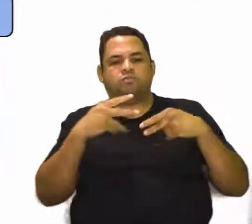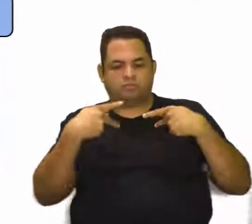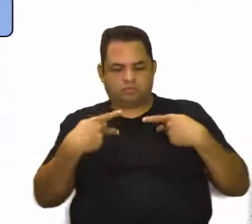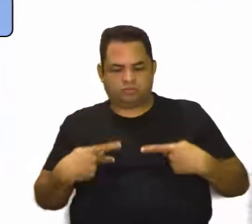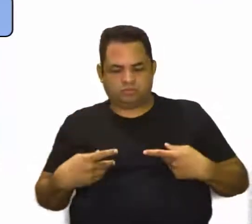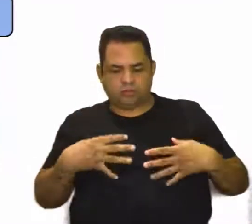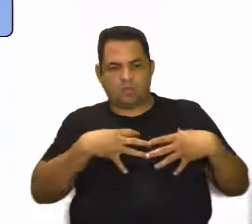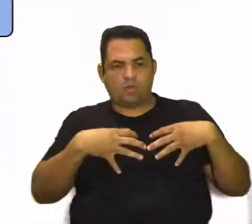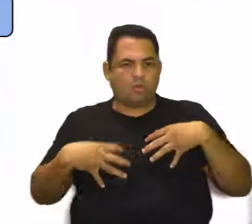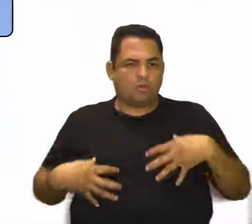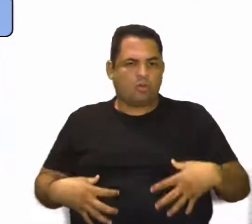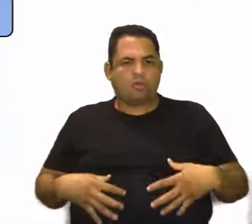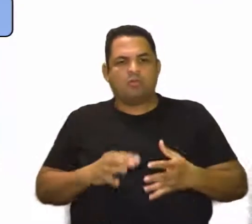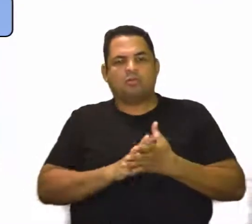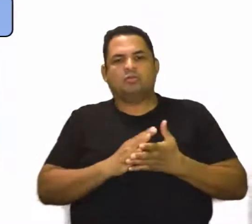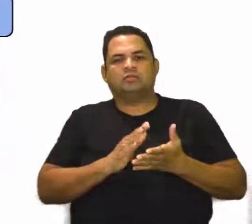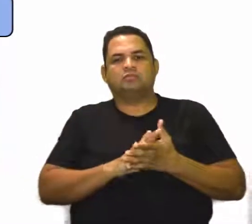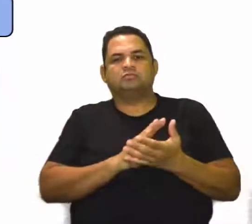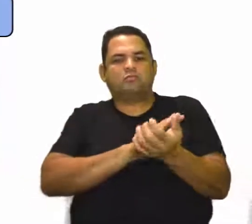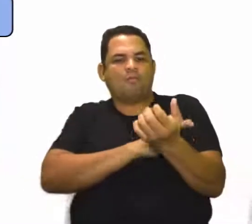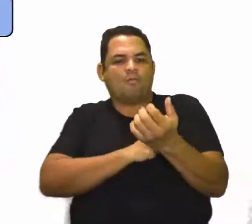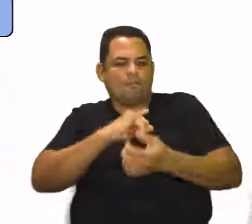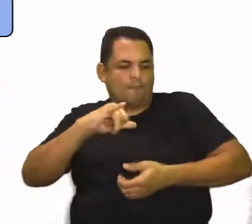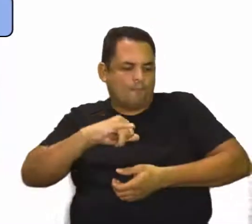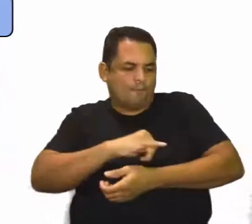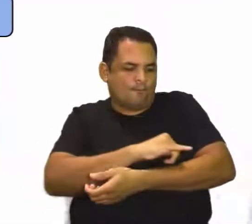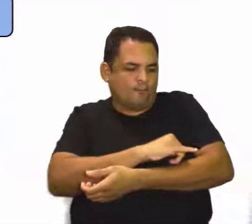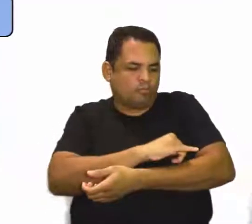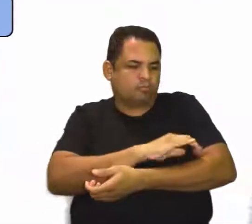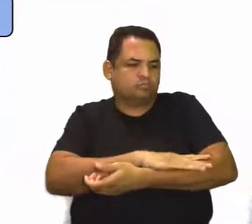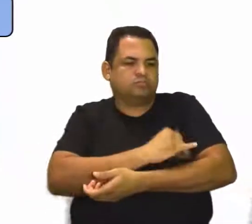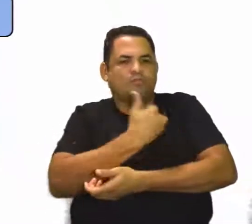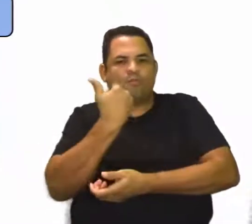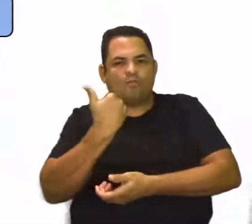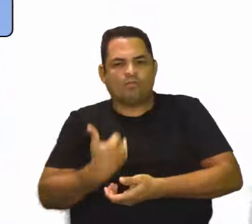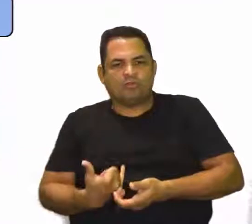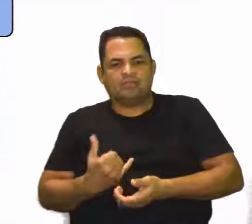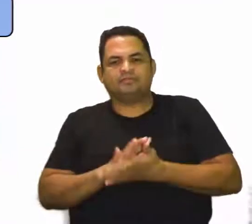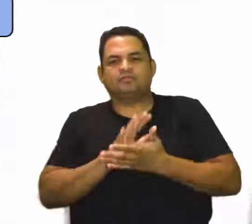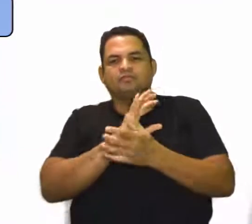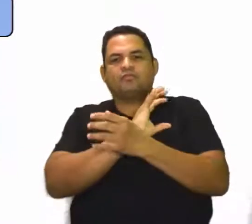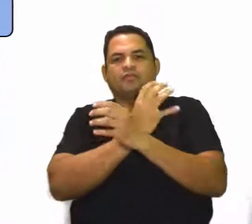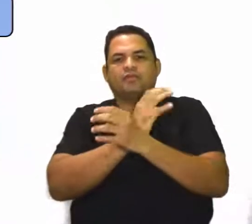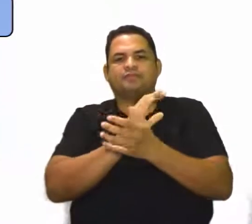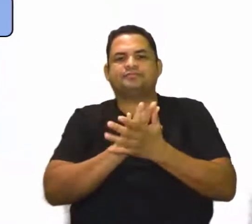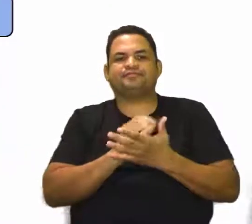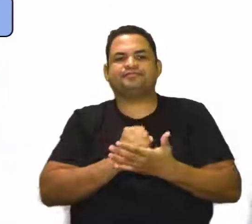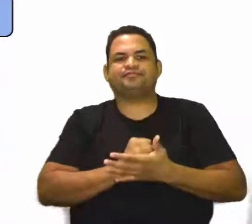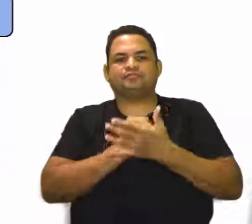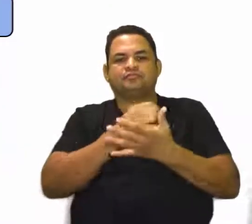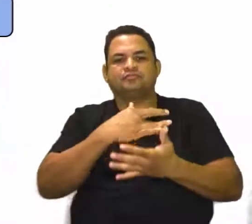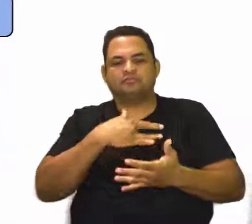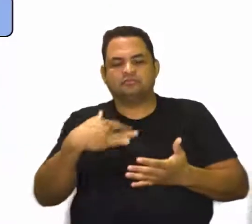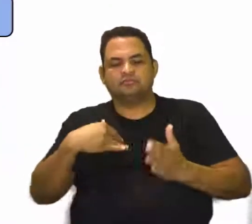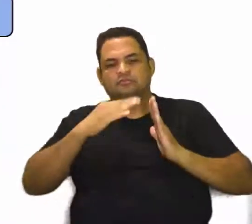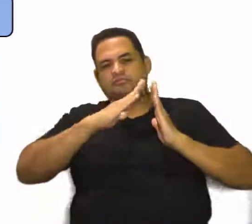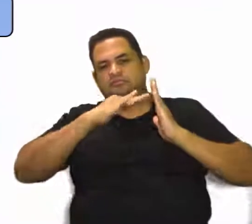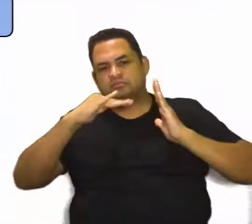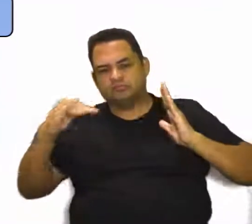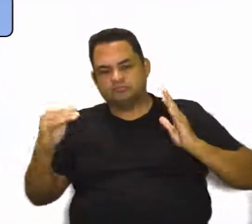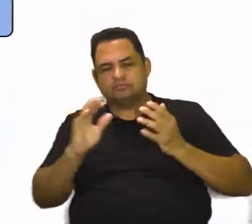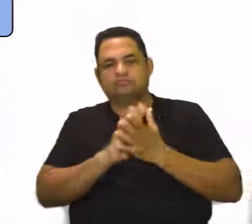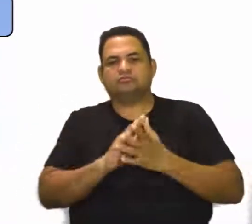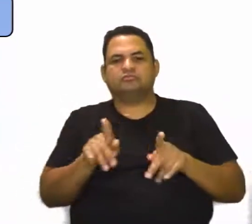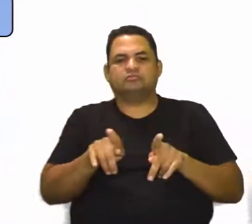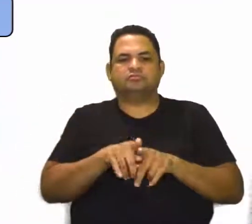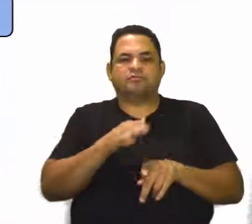composição corporal, massa magra, massa gorda, peso ósseo, vai me ajudar na minha saúde, na estética,